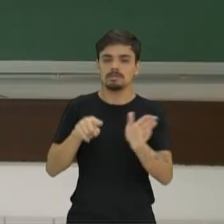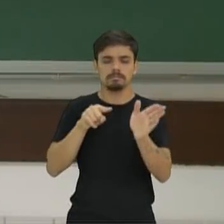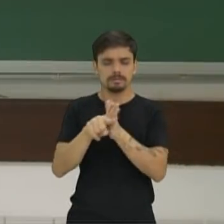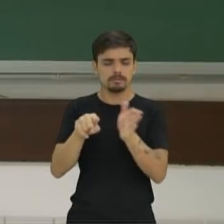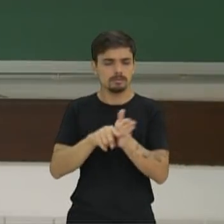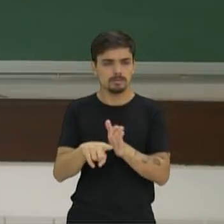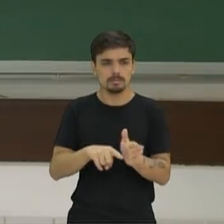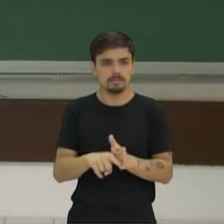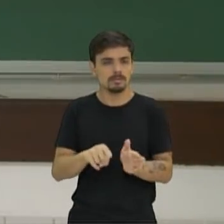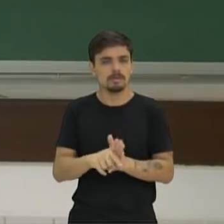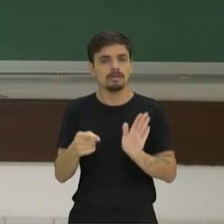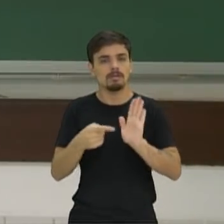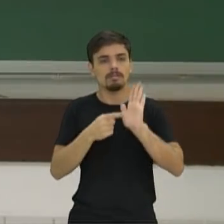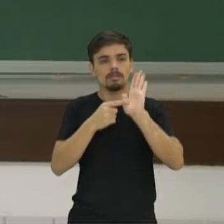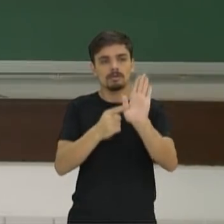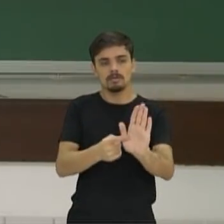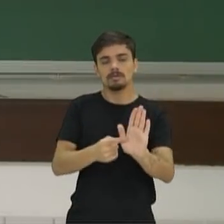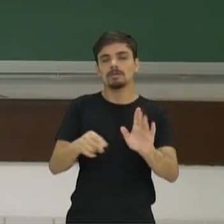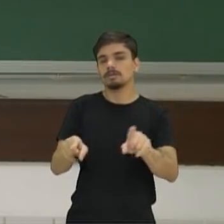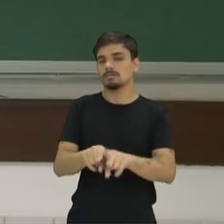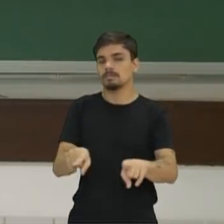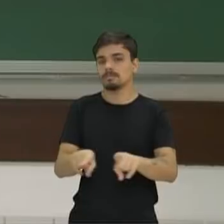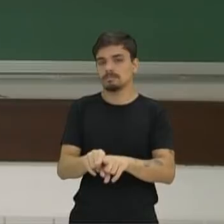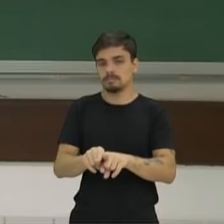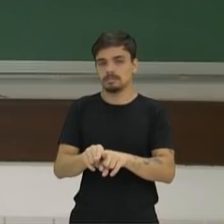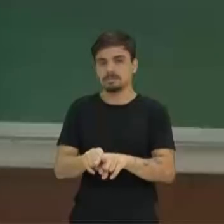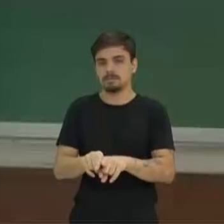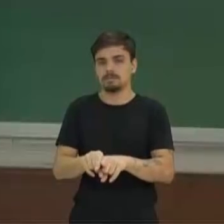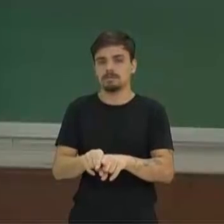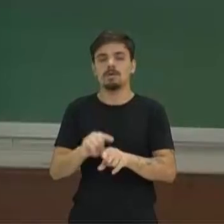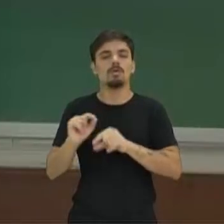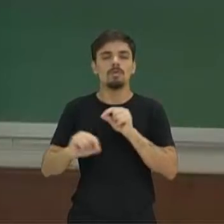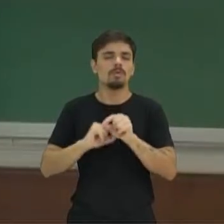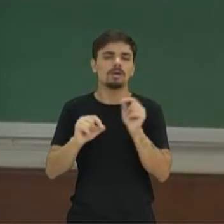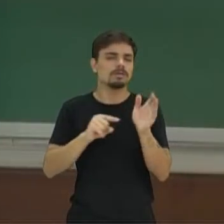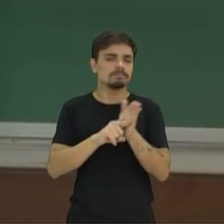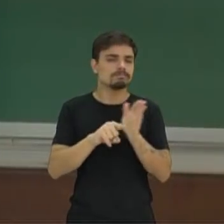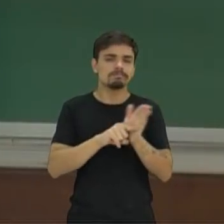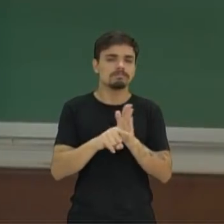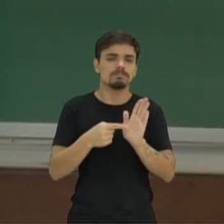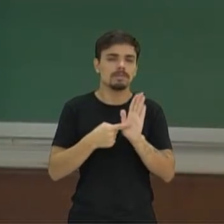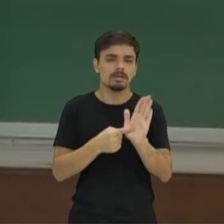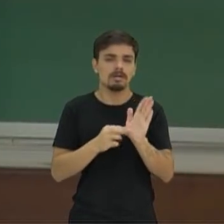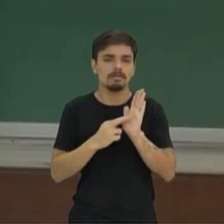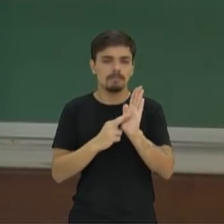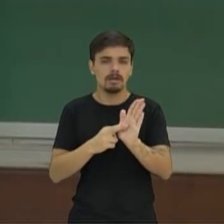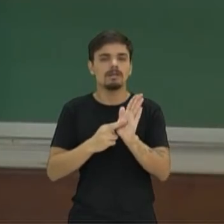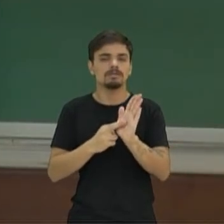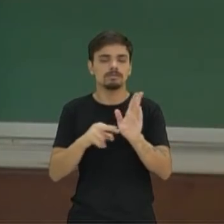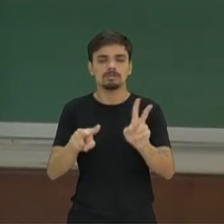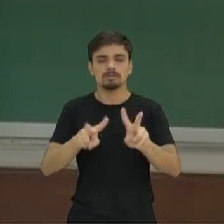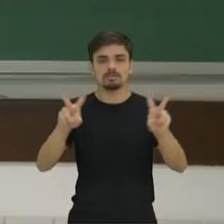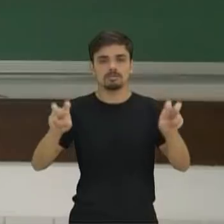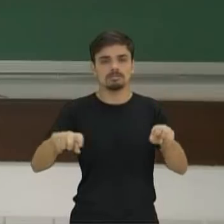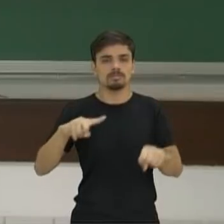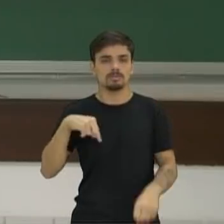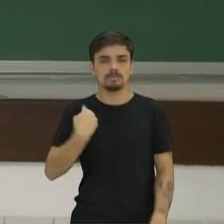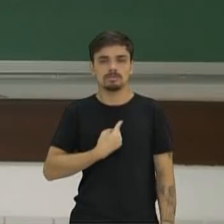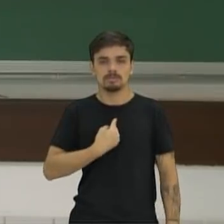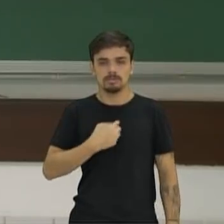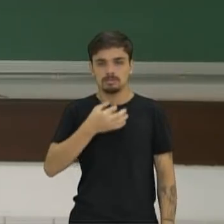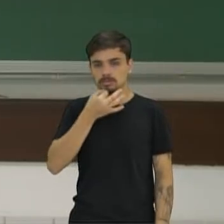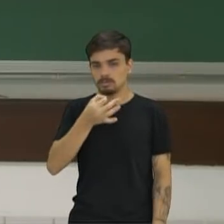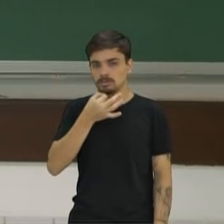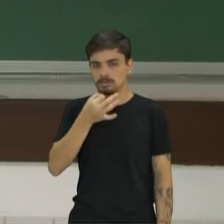perguntas. Ela coloca, ela levanta essas questões. E o que essas questões revelam a respeito da